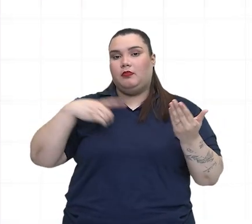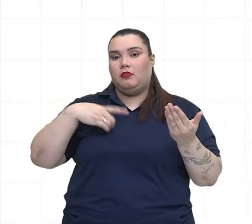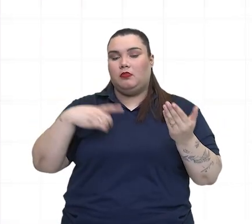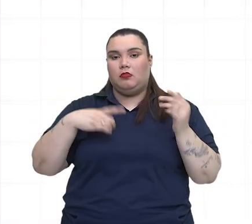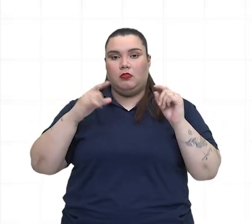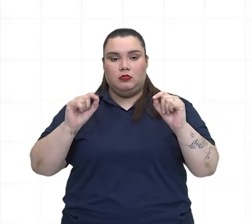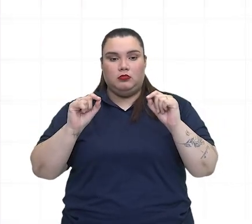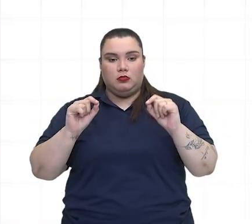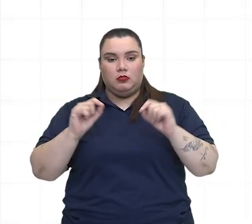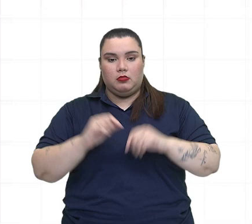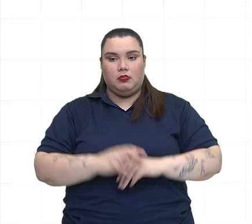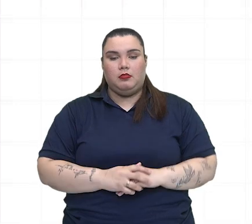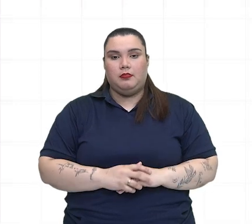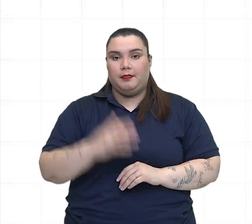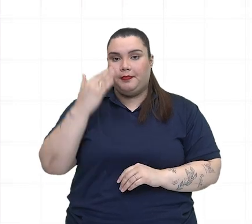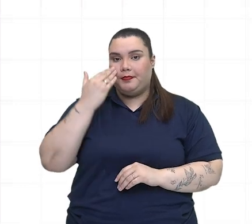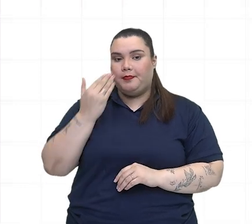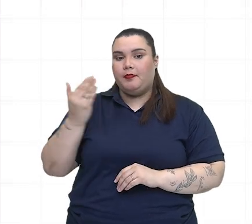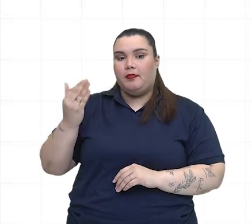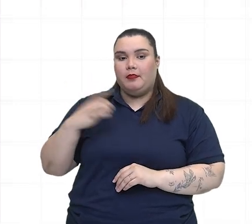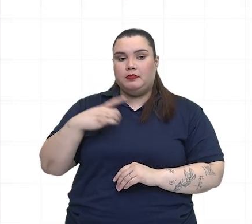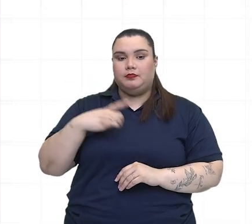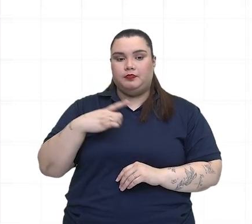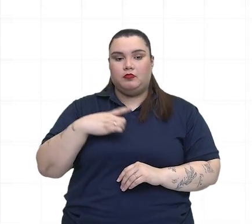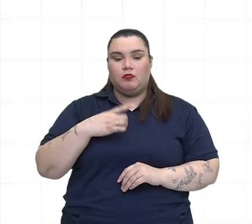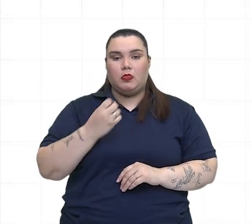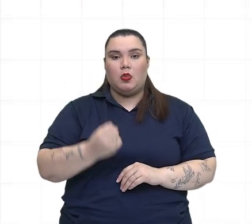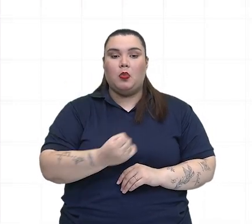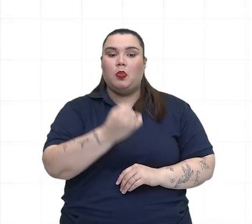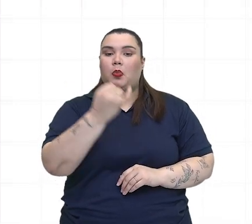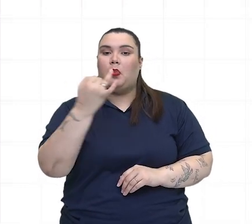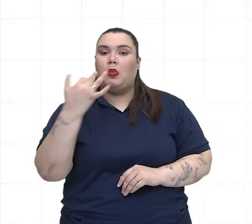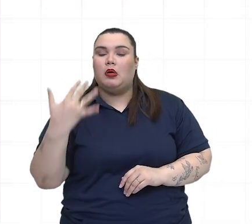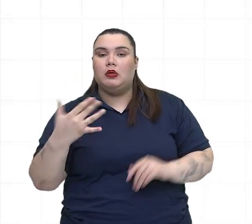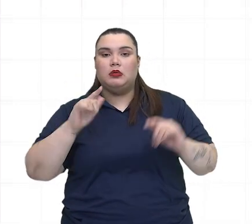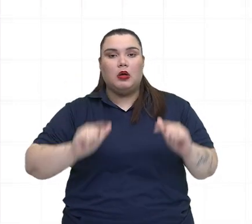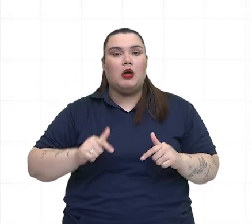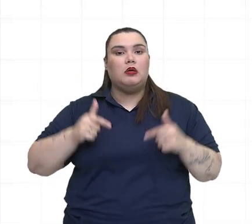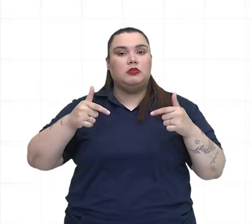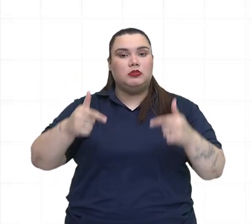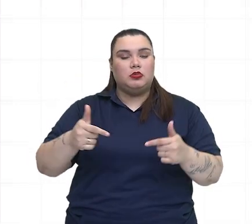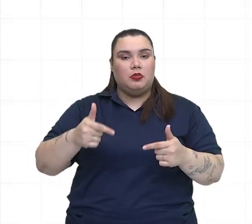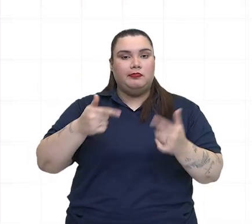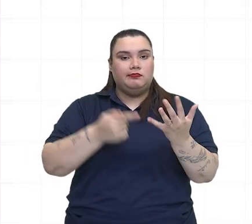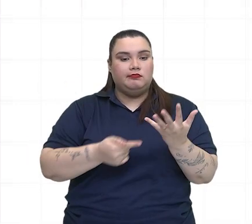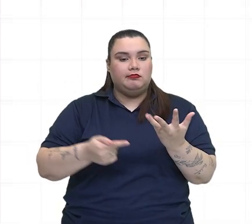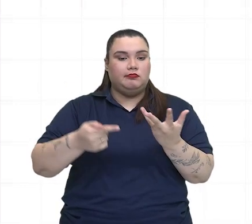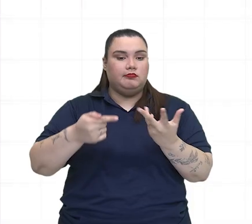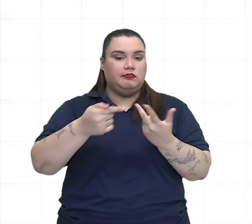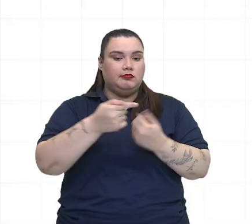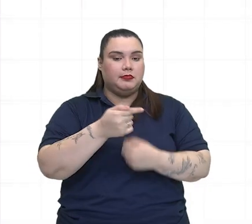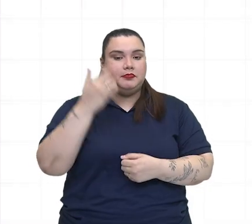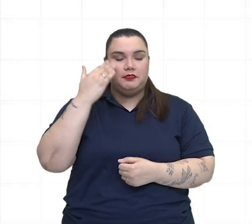nós temos 1, 2, 3, 4,